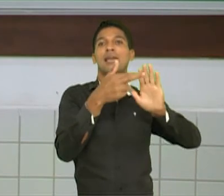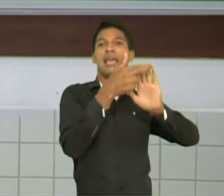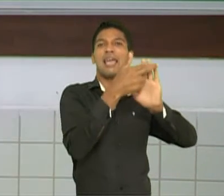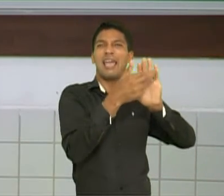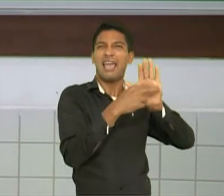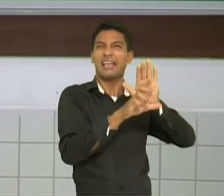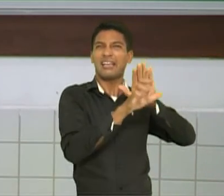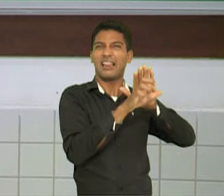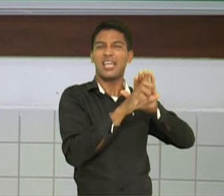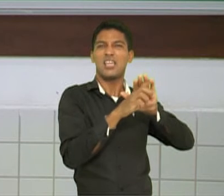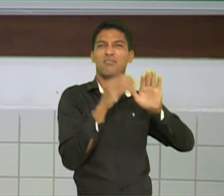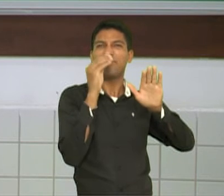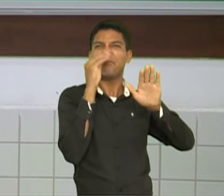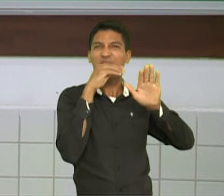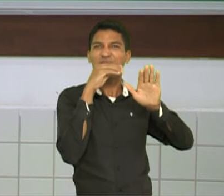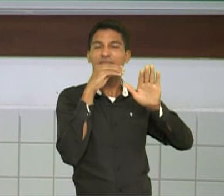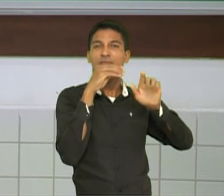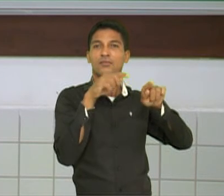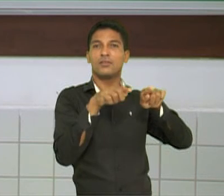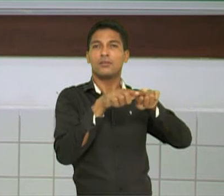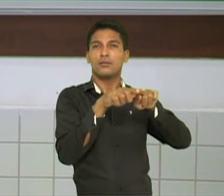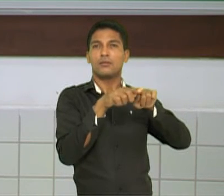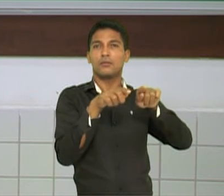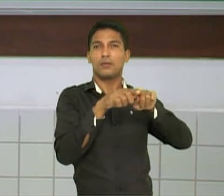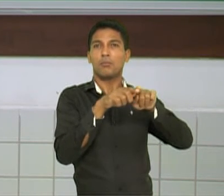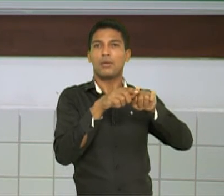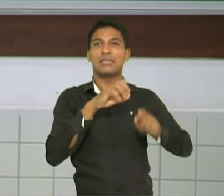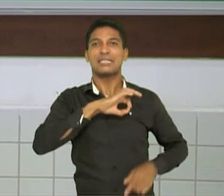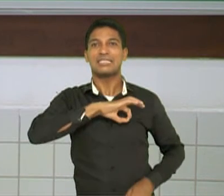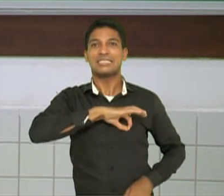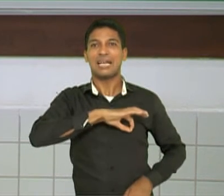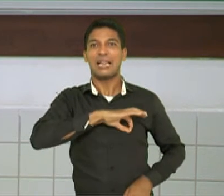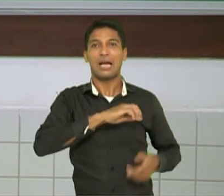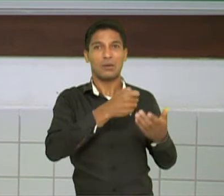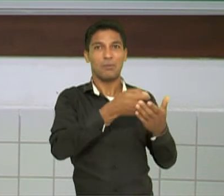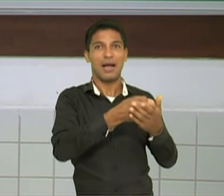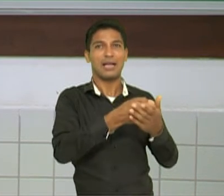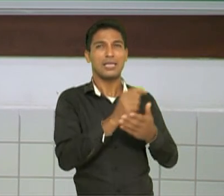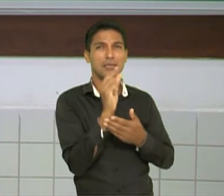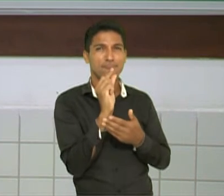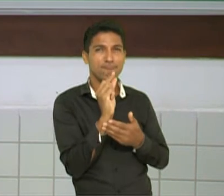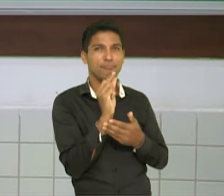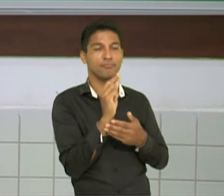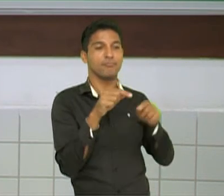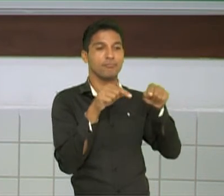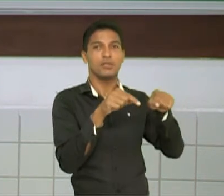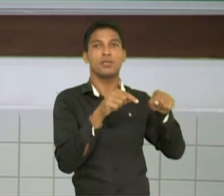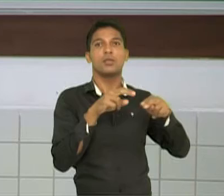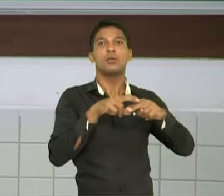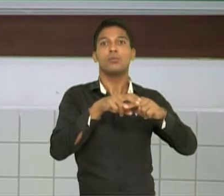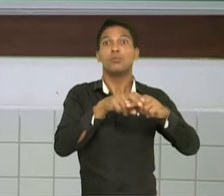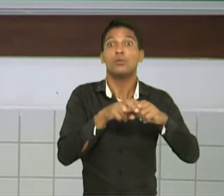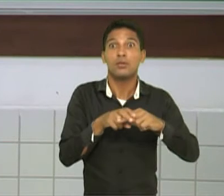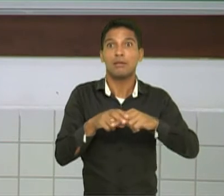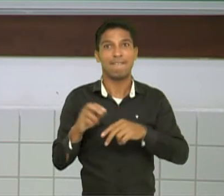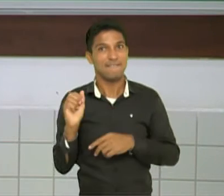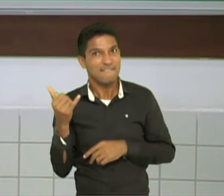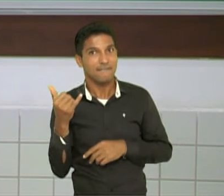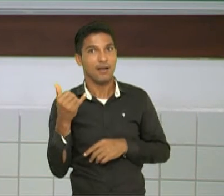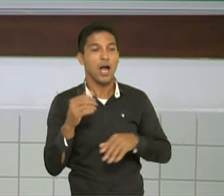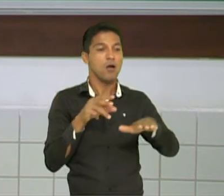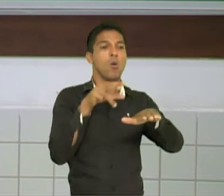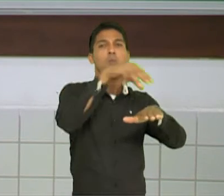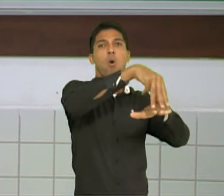mais frágil. Normalmente é aí que são feitas as produções das empresas, ok? Toda